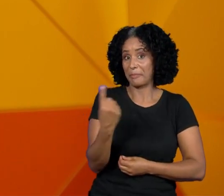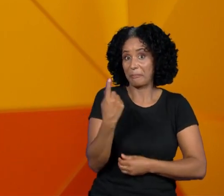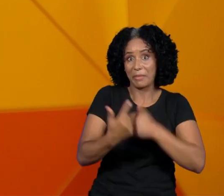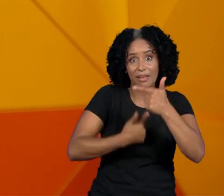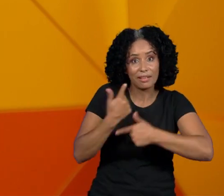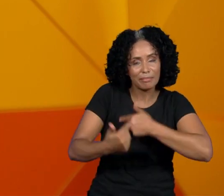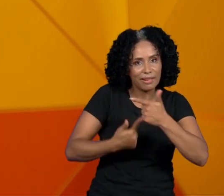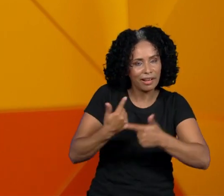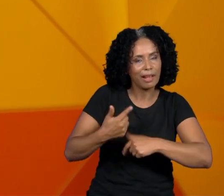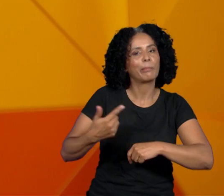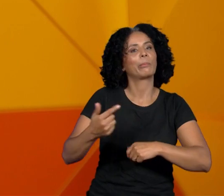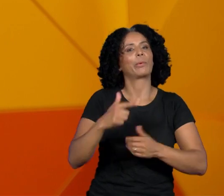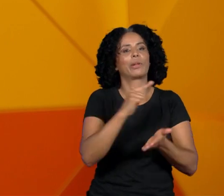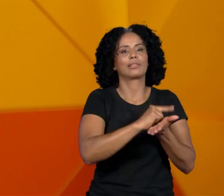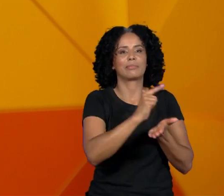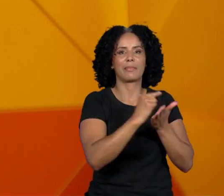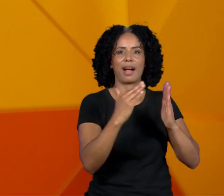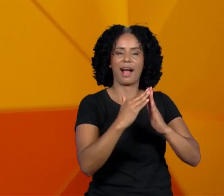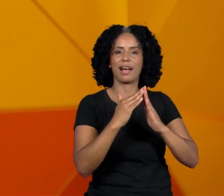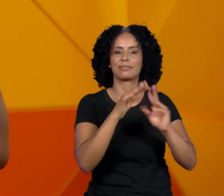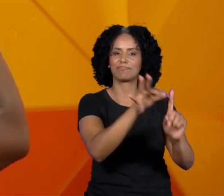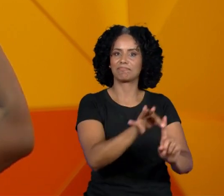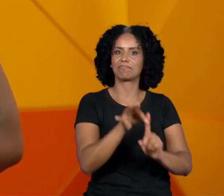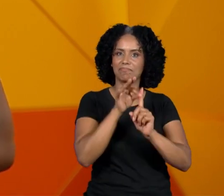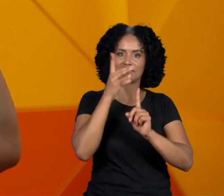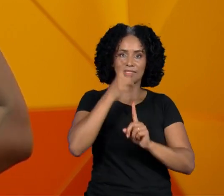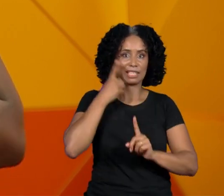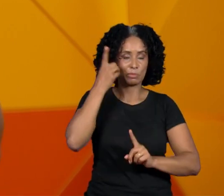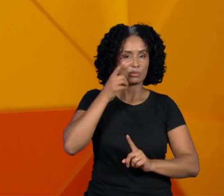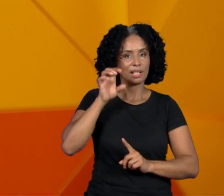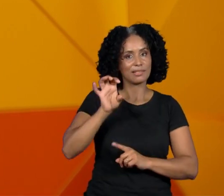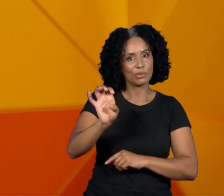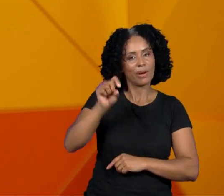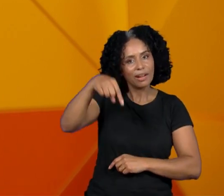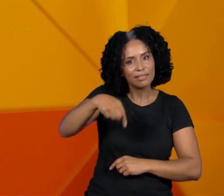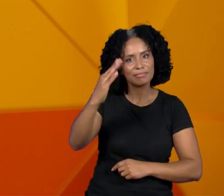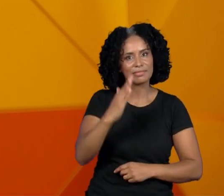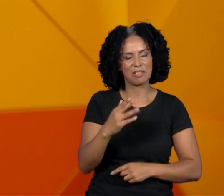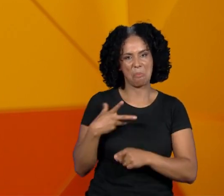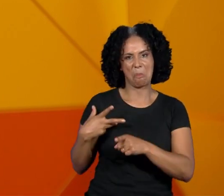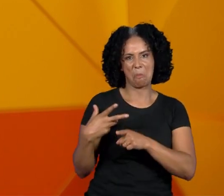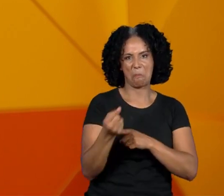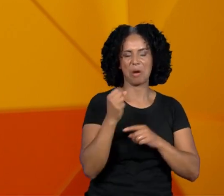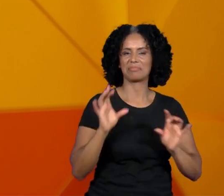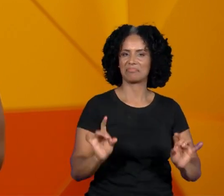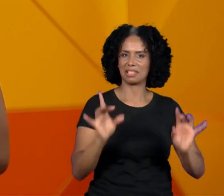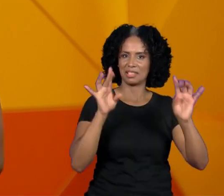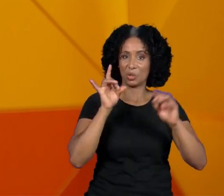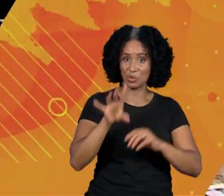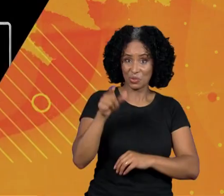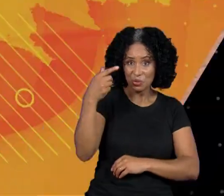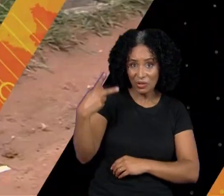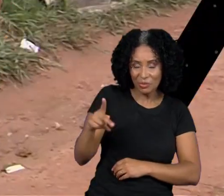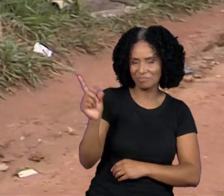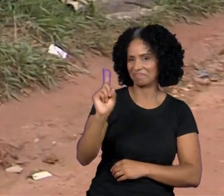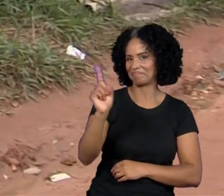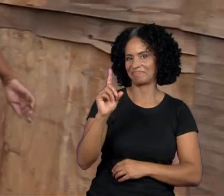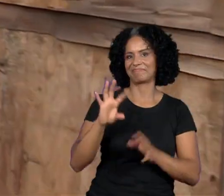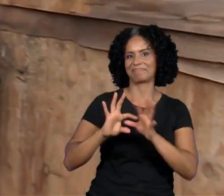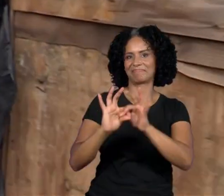doméstica eleita deputada estadual no Brasil. Uma vitória e tanto, e que não é só dela, é nossa.